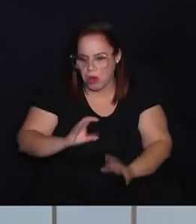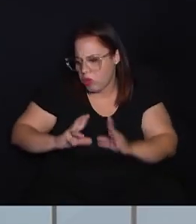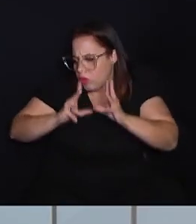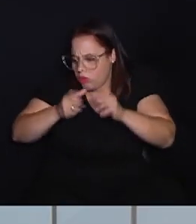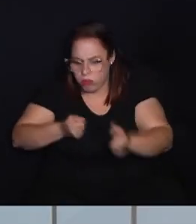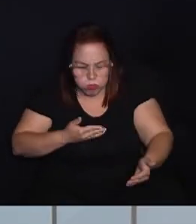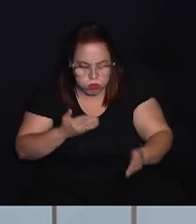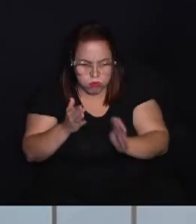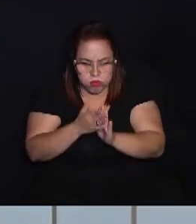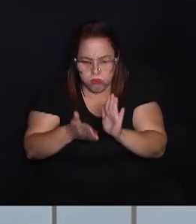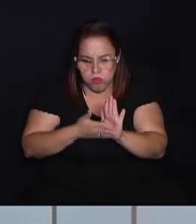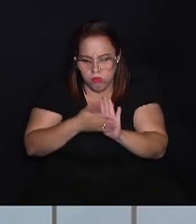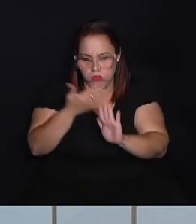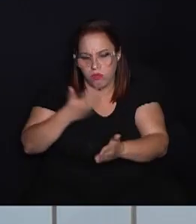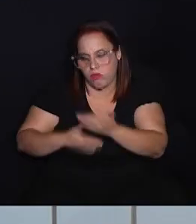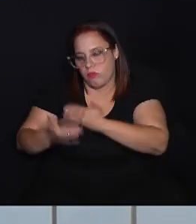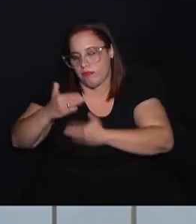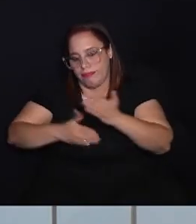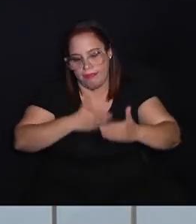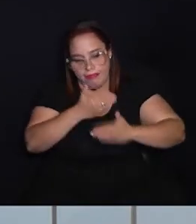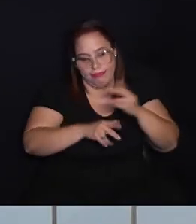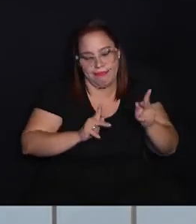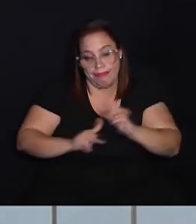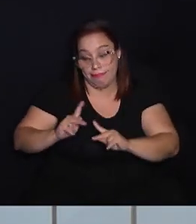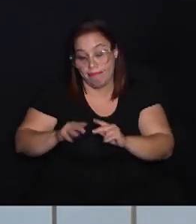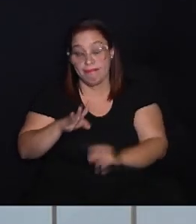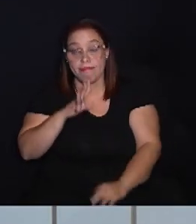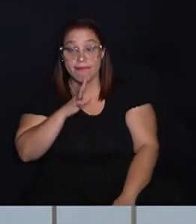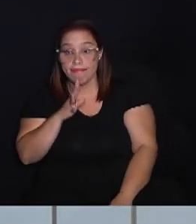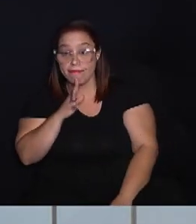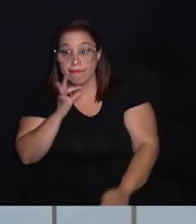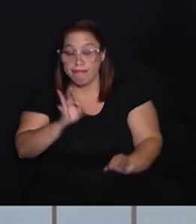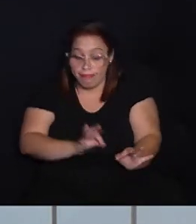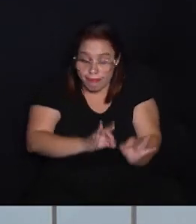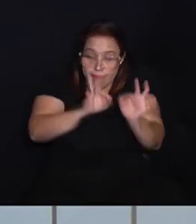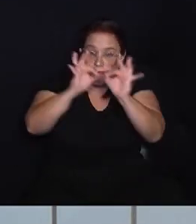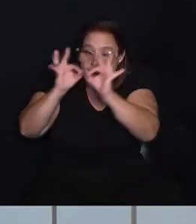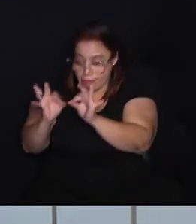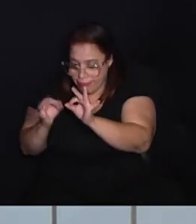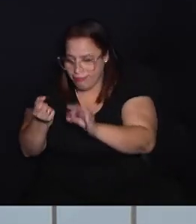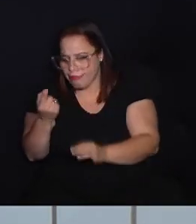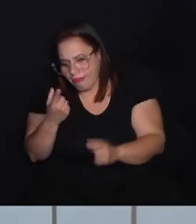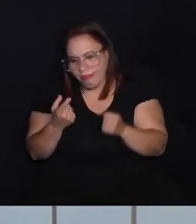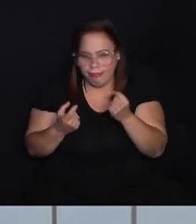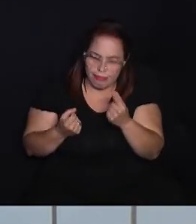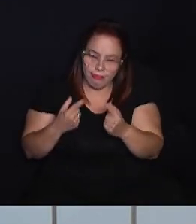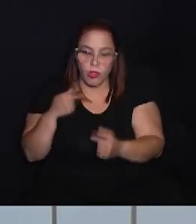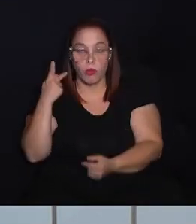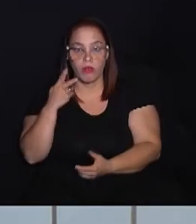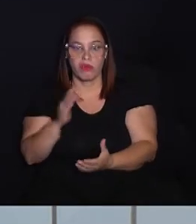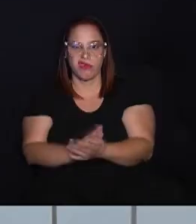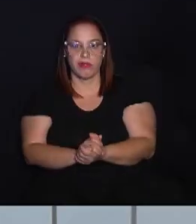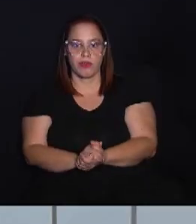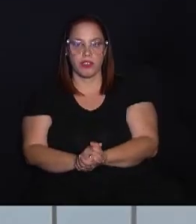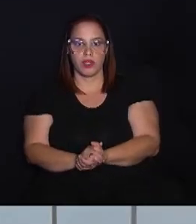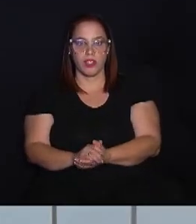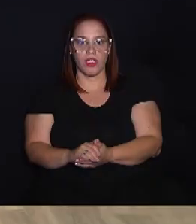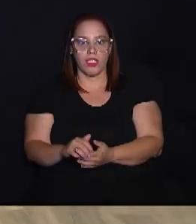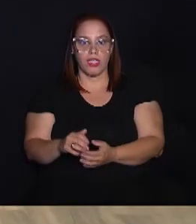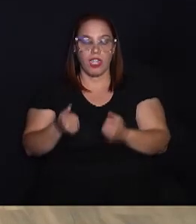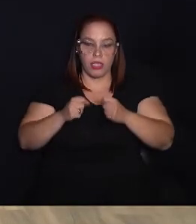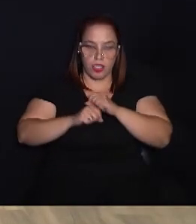Câmara, e eu na presidência tenho procurado falar isso, tem que dar as condições estruturais, né? A Câmara tem que, assim, dar condições